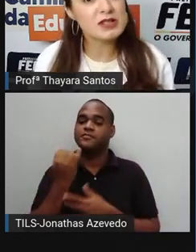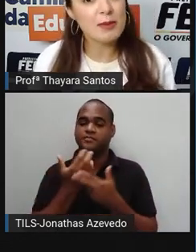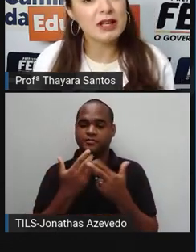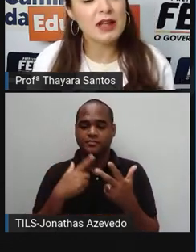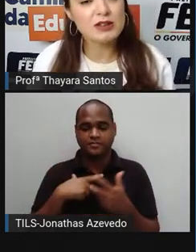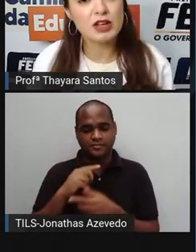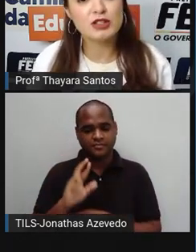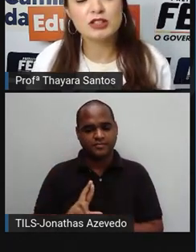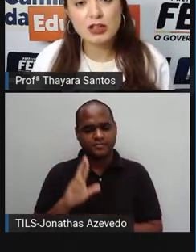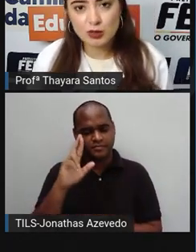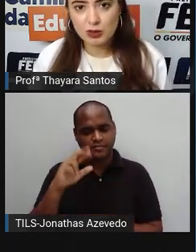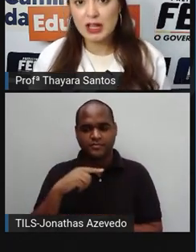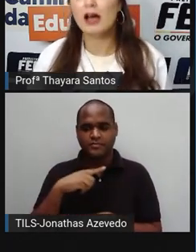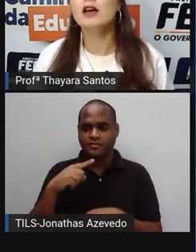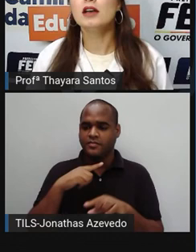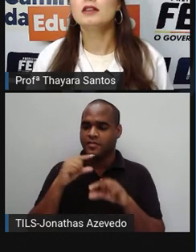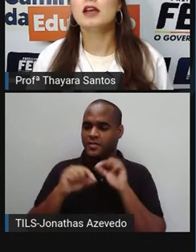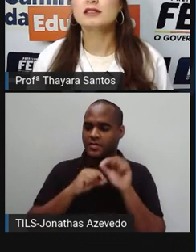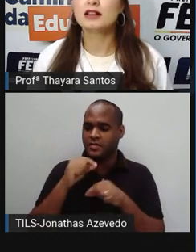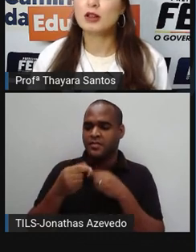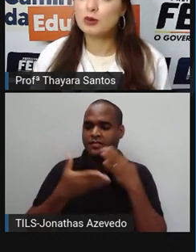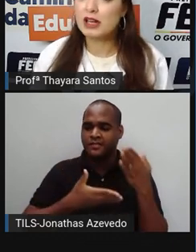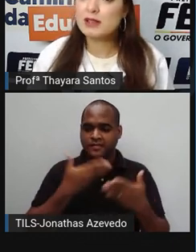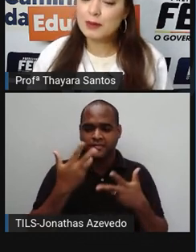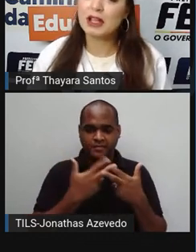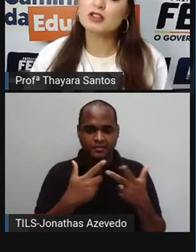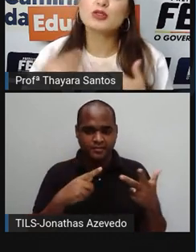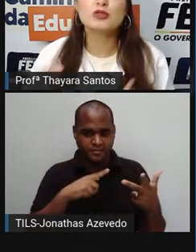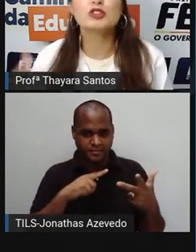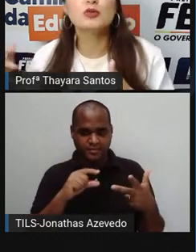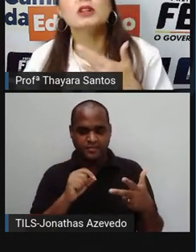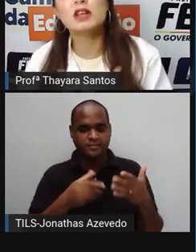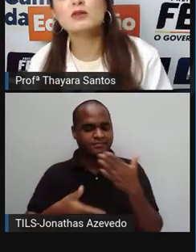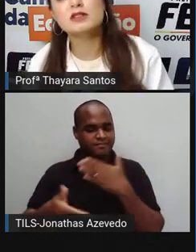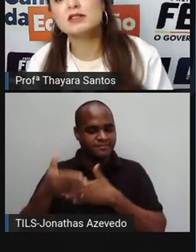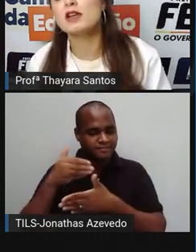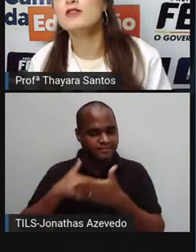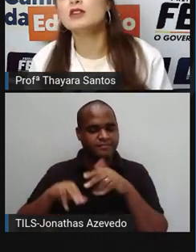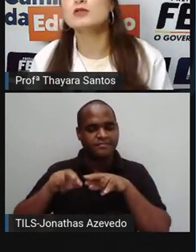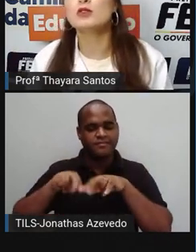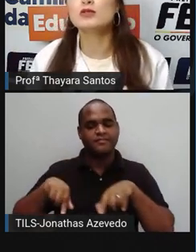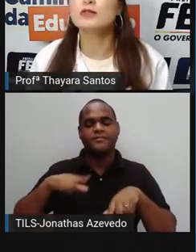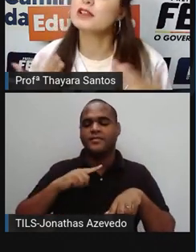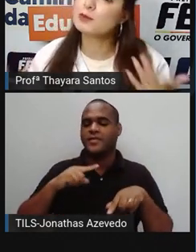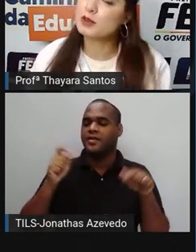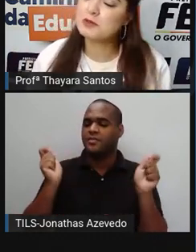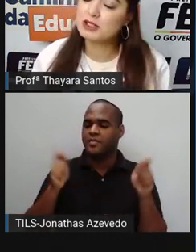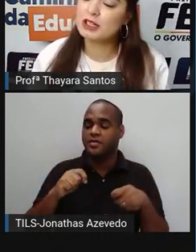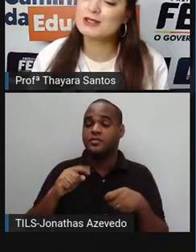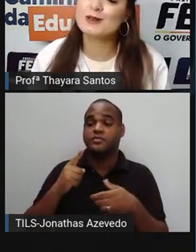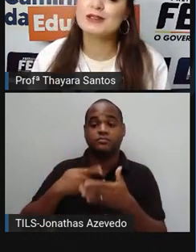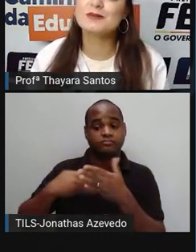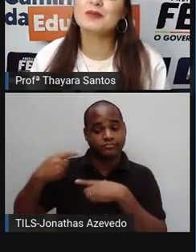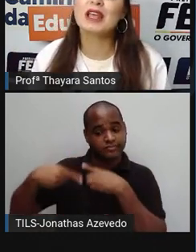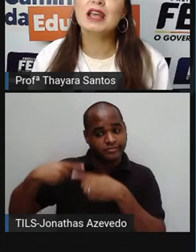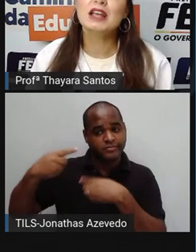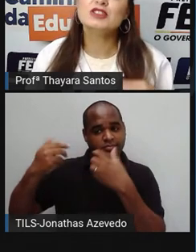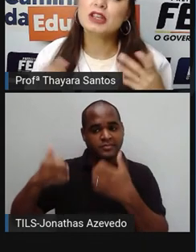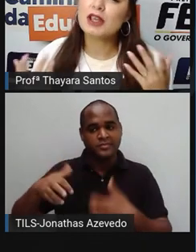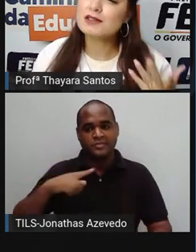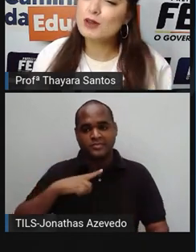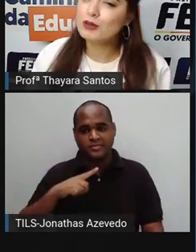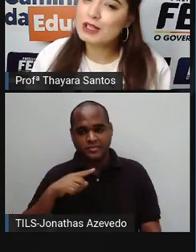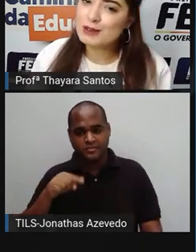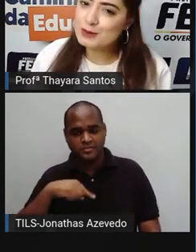ia a responsabilidade que a gente tem de Cuidar dessa natureza para que a gente continue tendo esses serviços inclusive as próximas gerações